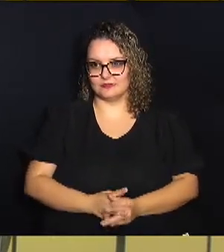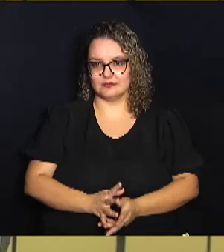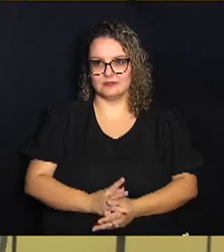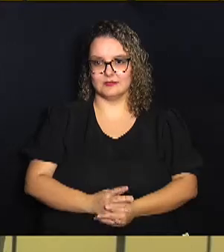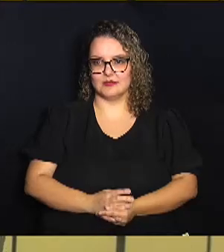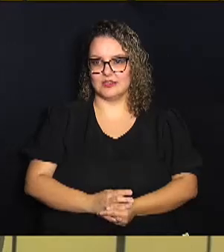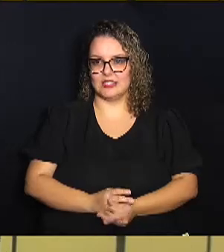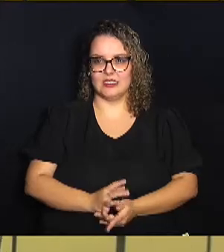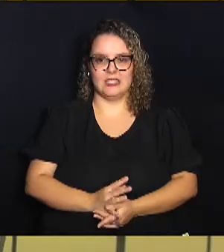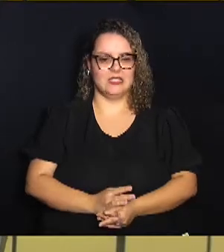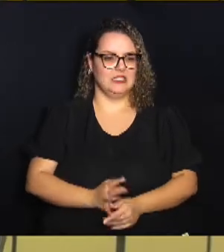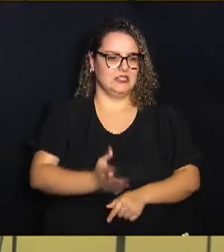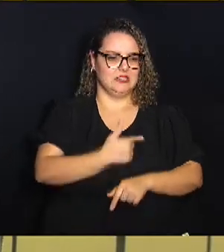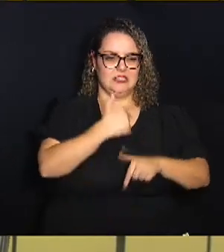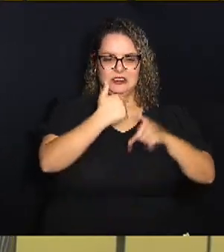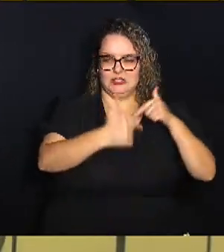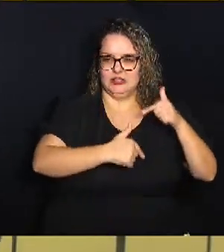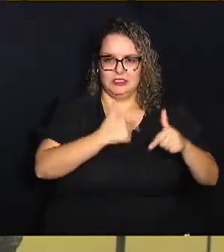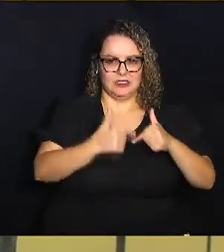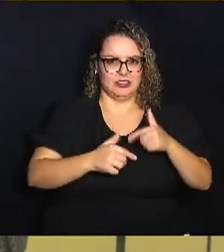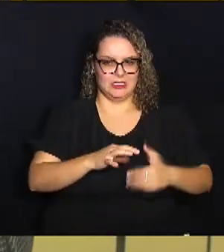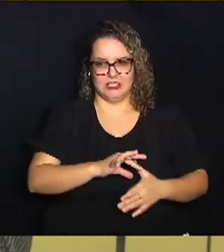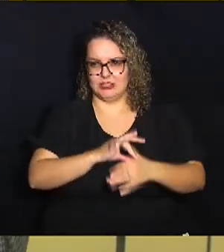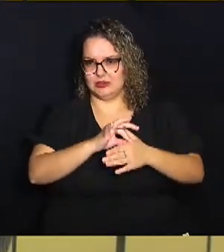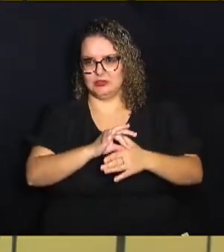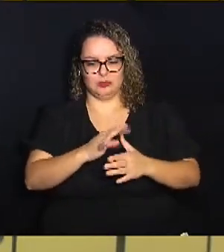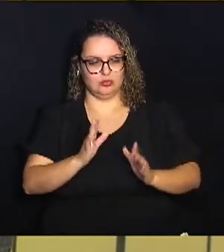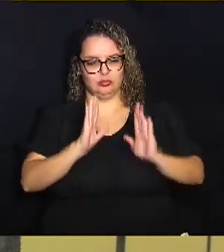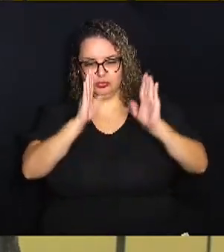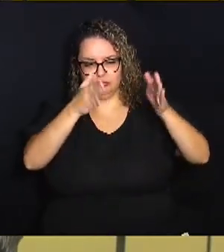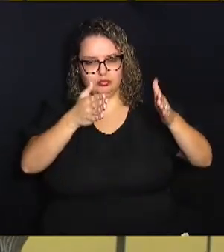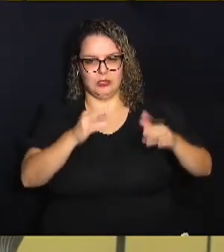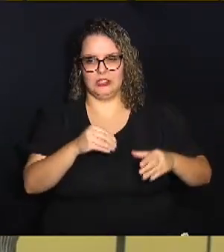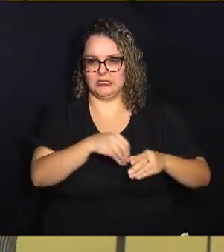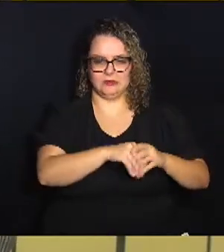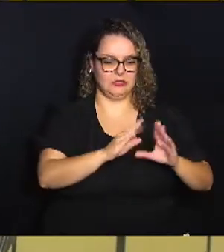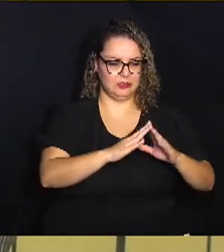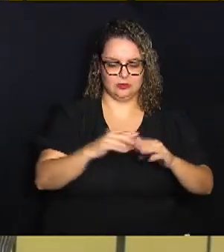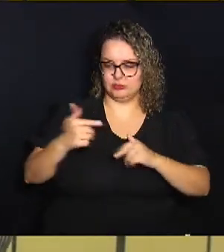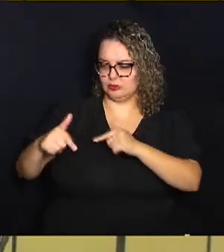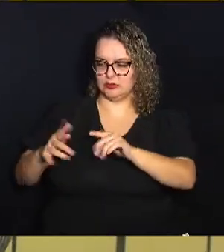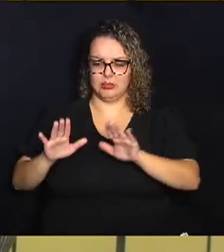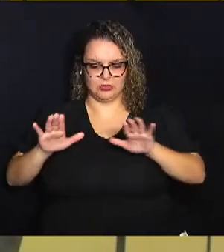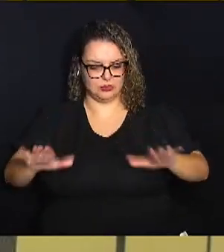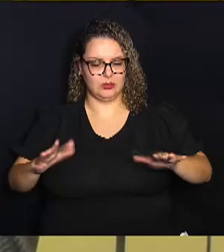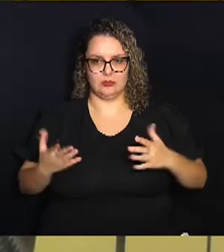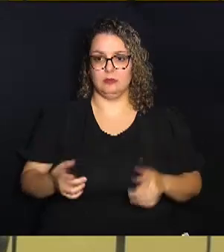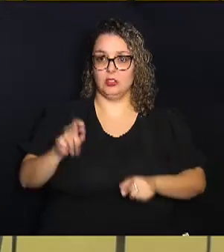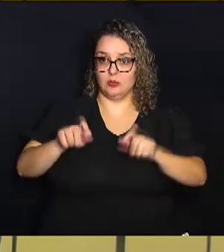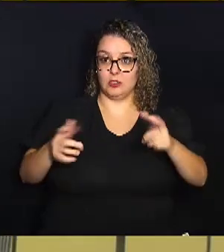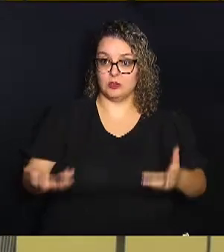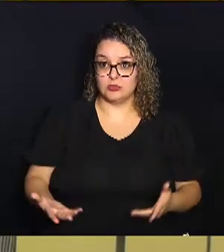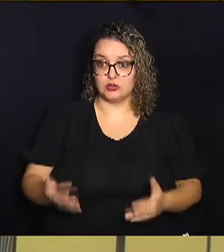antes trabalhar e ter as lideranças como em casa e no trabalho já como pessoas que a